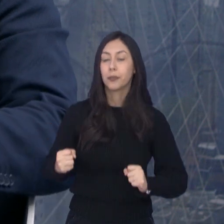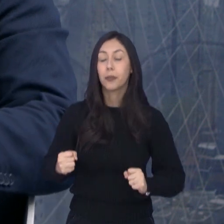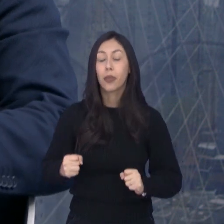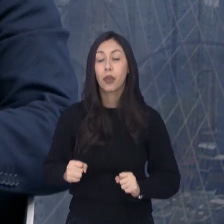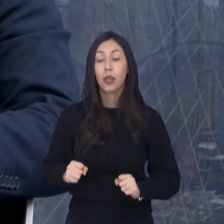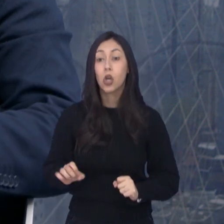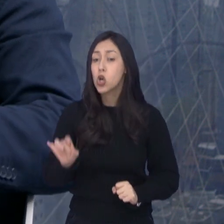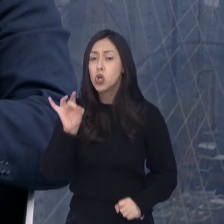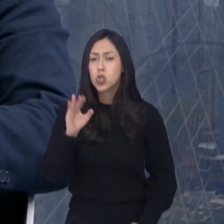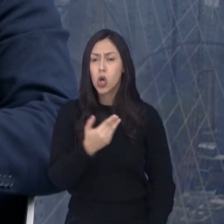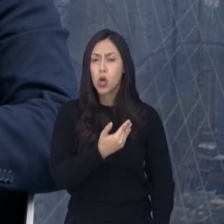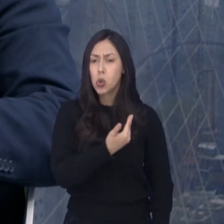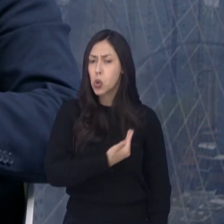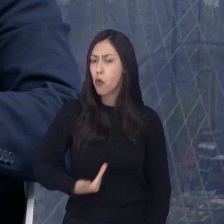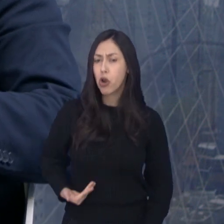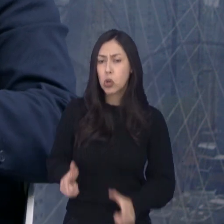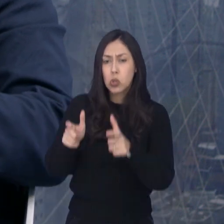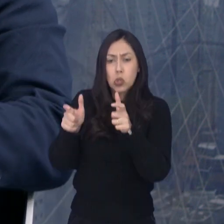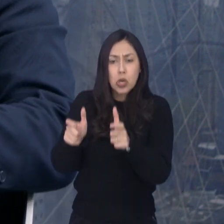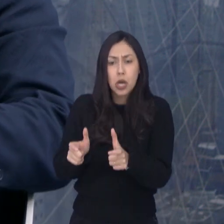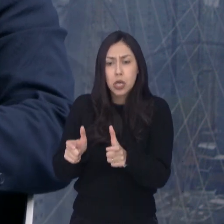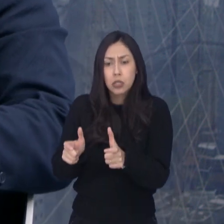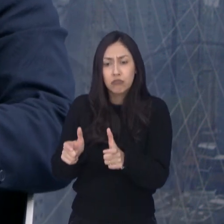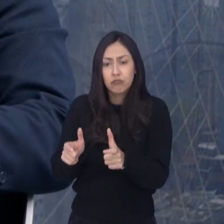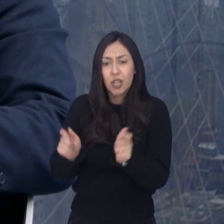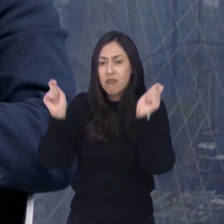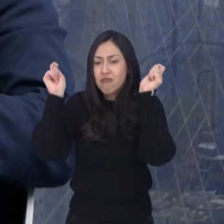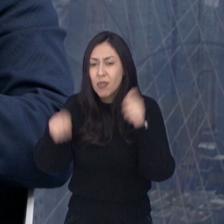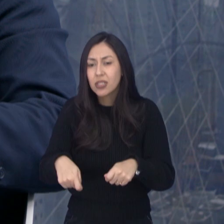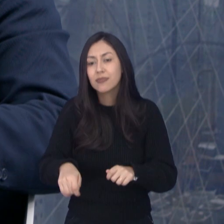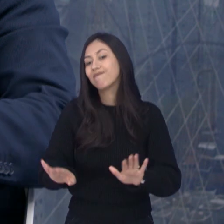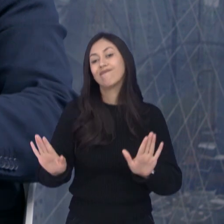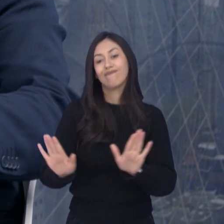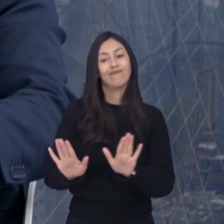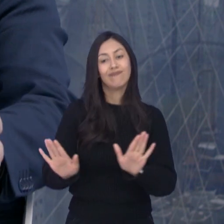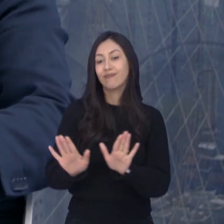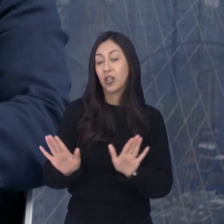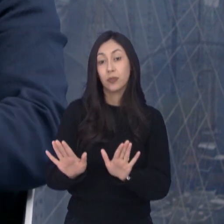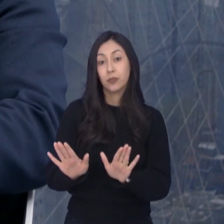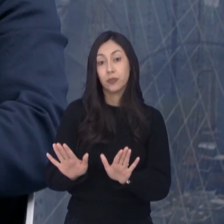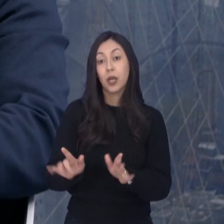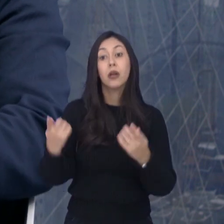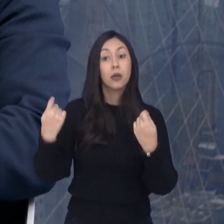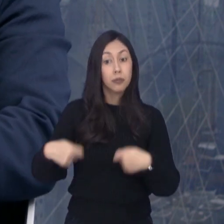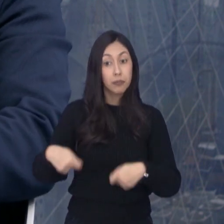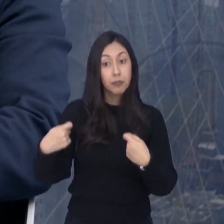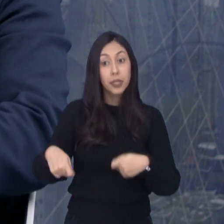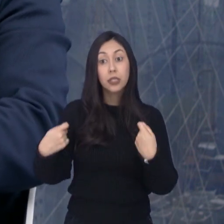só o poder público local não é suficiente para que a gente se torne competitivo no mercado global. É necessário que a